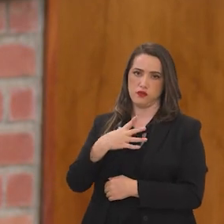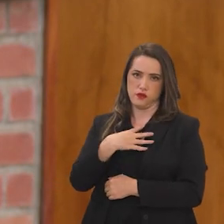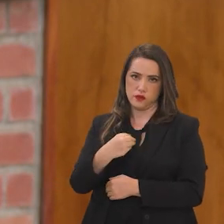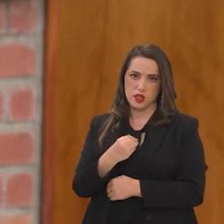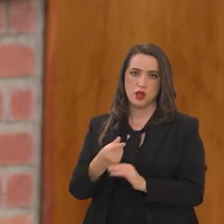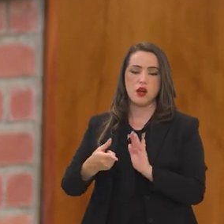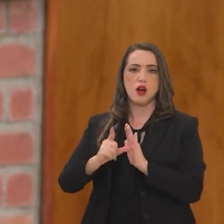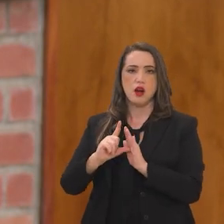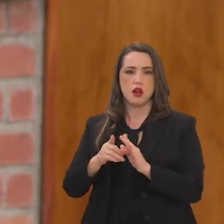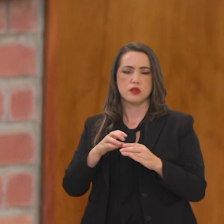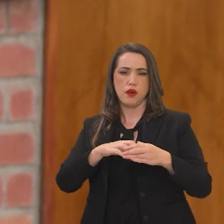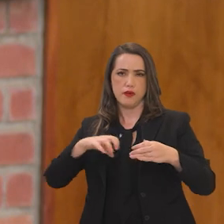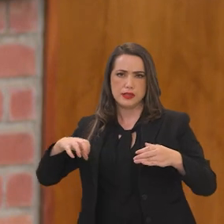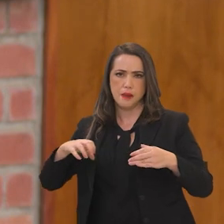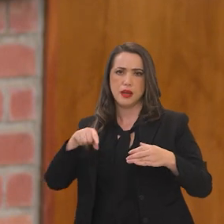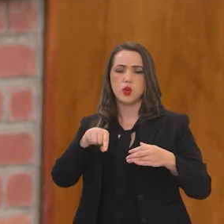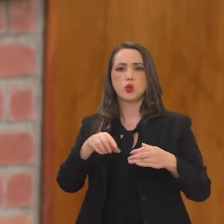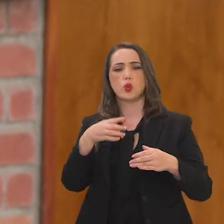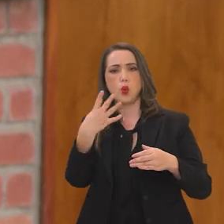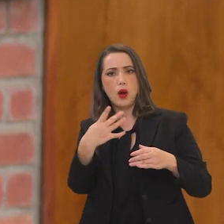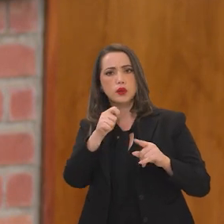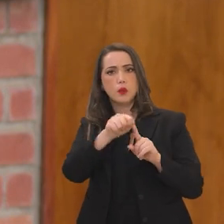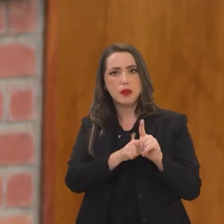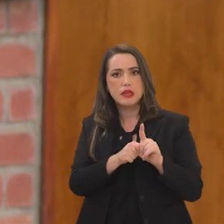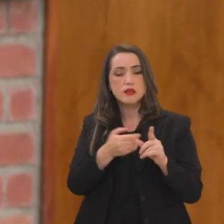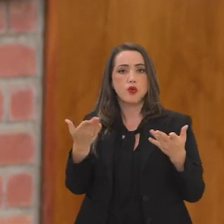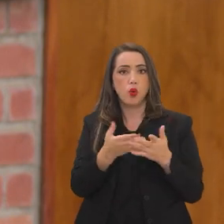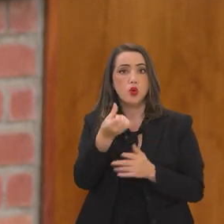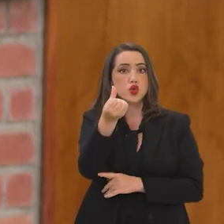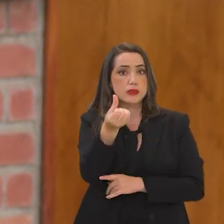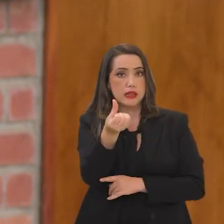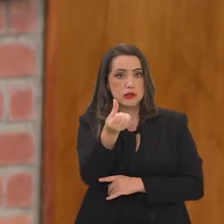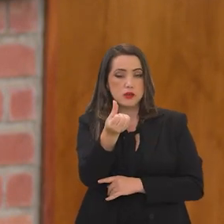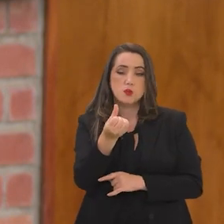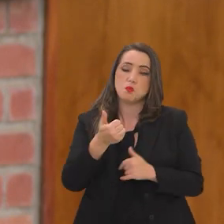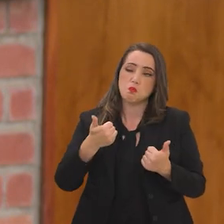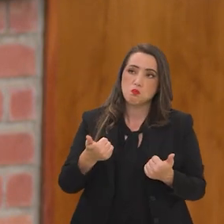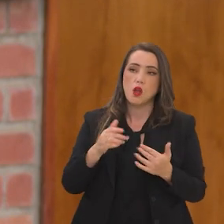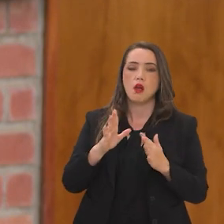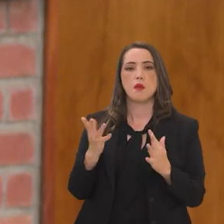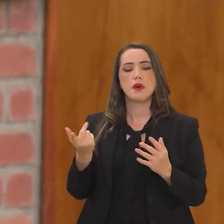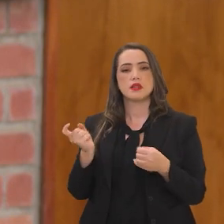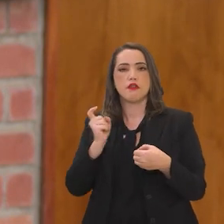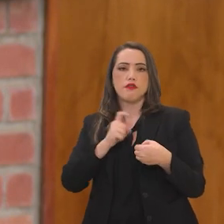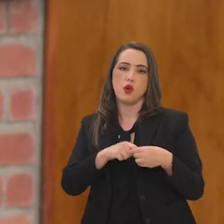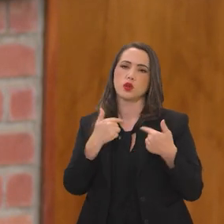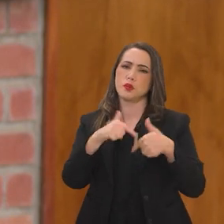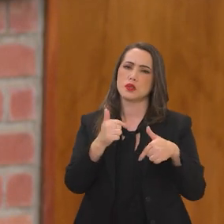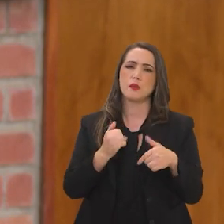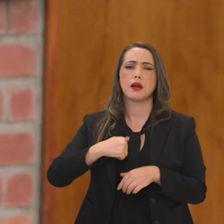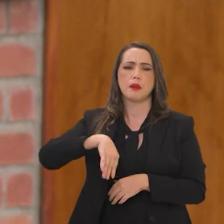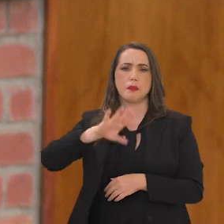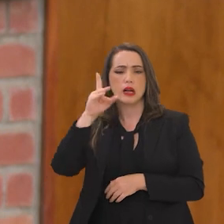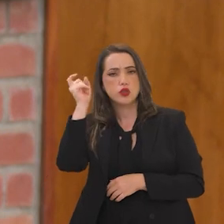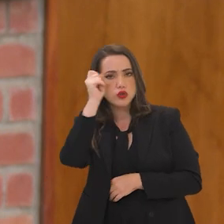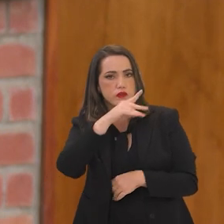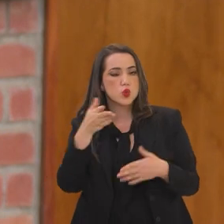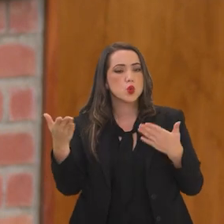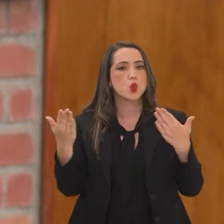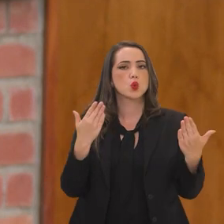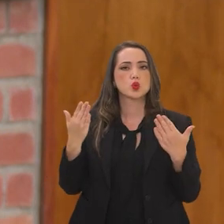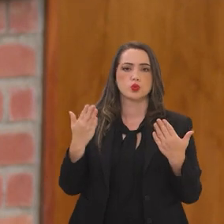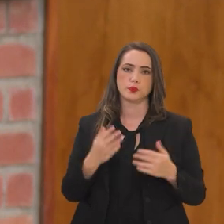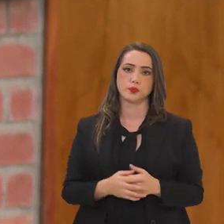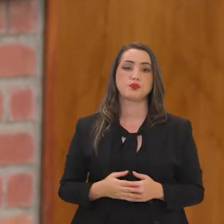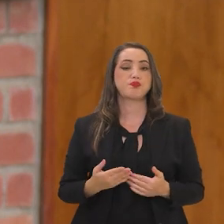de quatro meses né hoje eu já poderia contar com seis meses mas efetivamente o retorno ao trabalho é bem mais difícil né